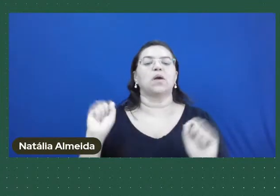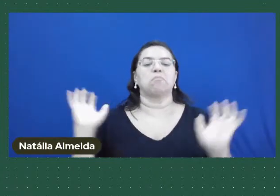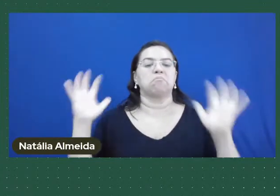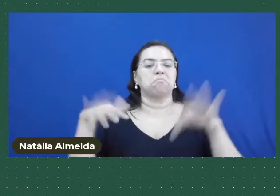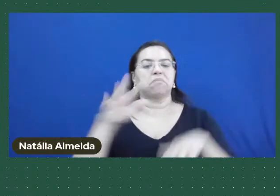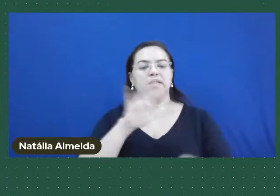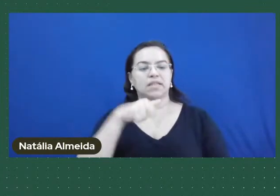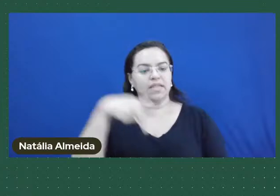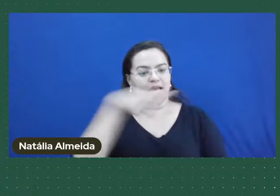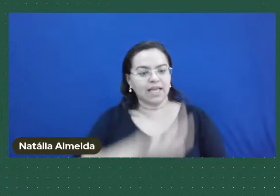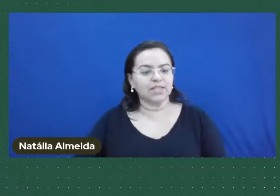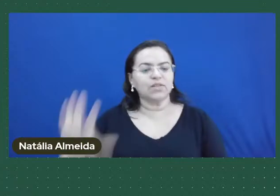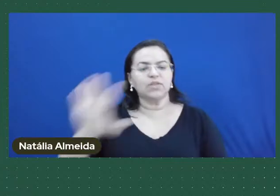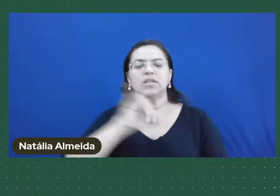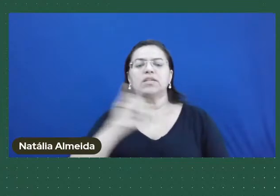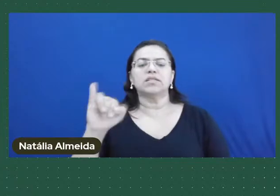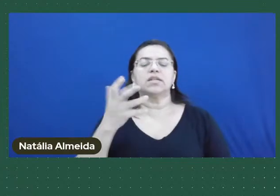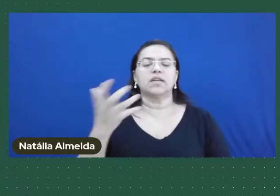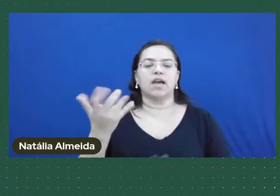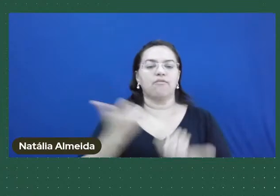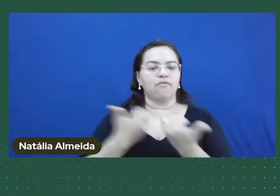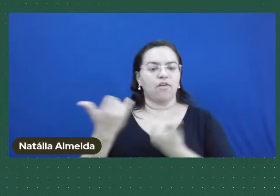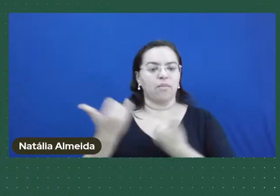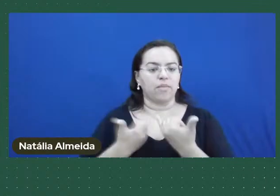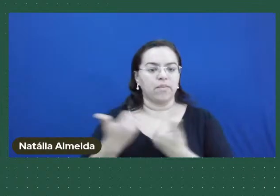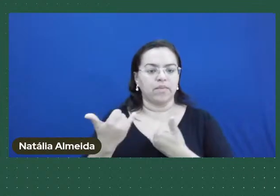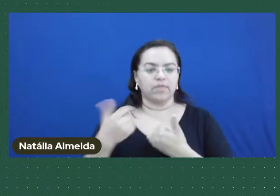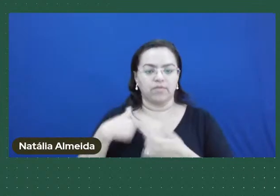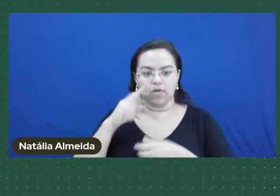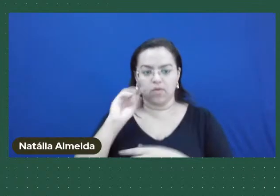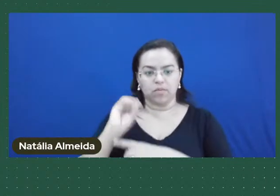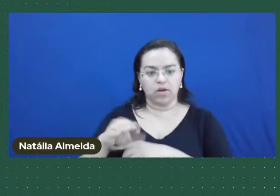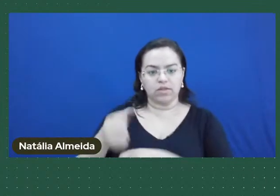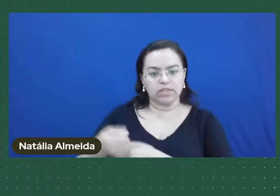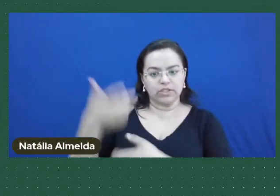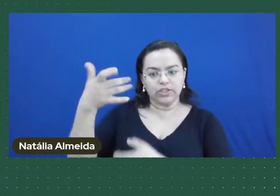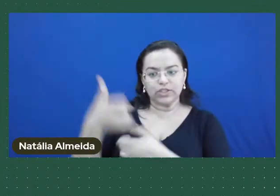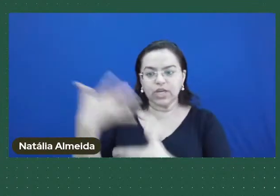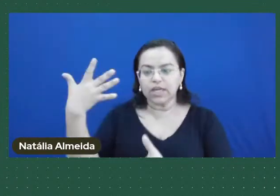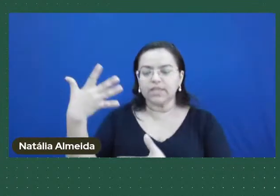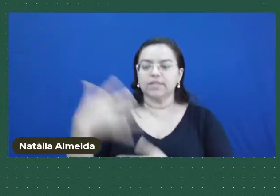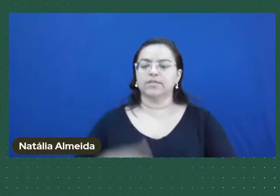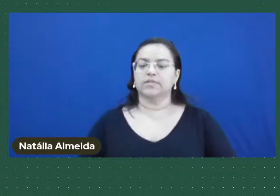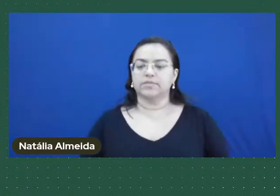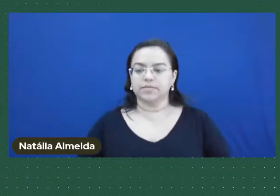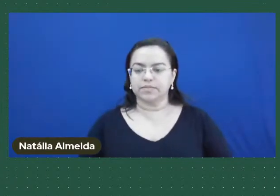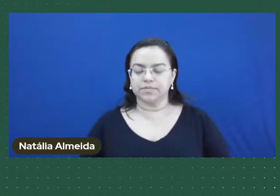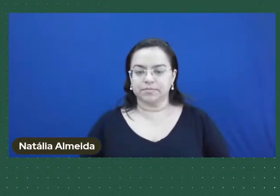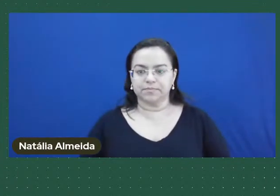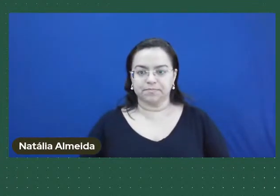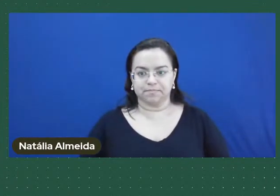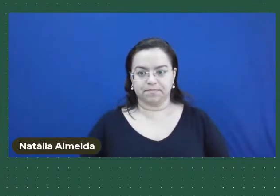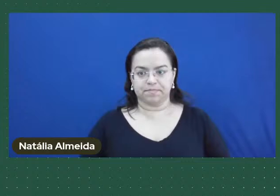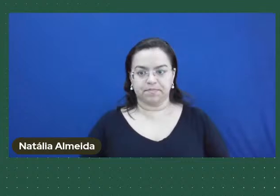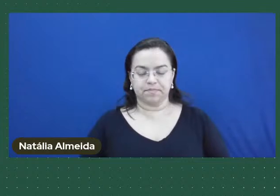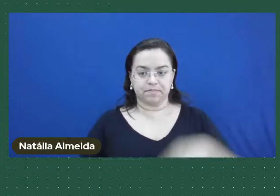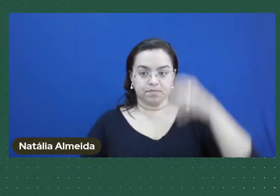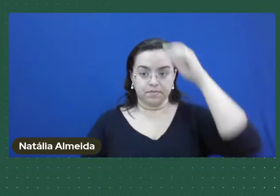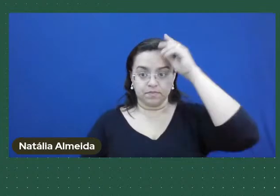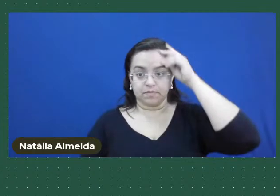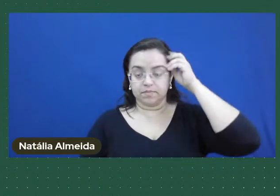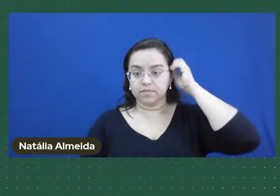quiser mais informações, eu vou deixar aqui no chat o link do site do Arquivo Nacional,